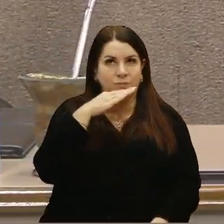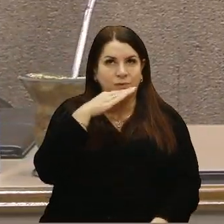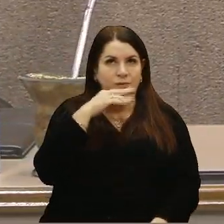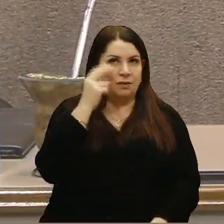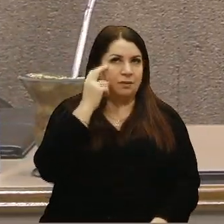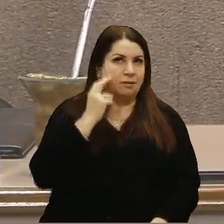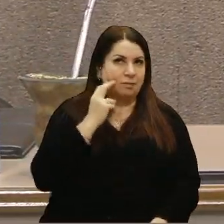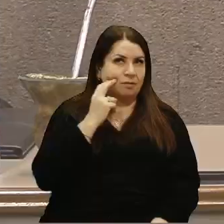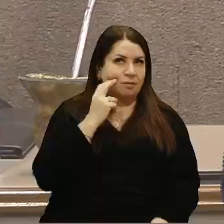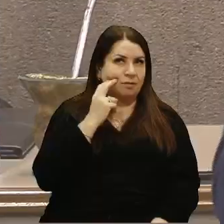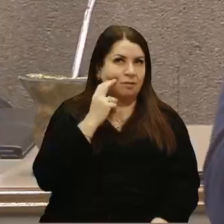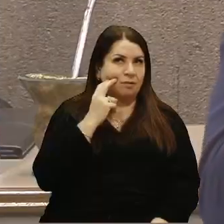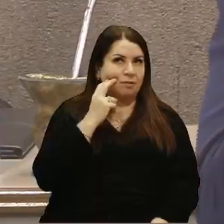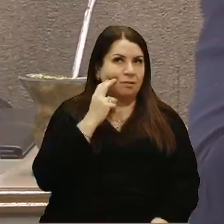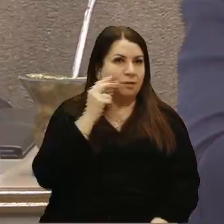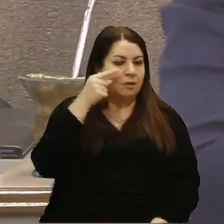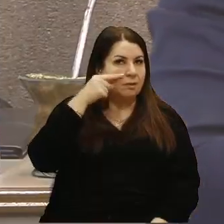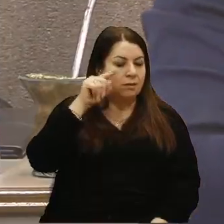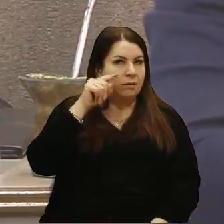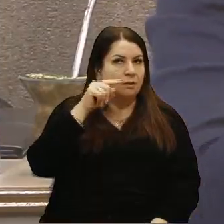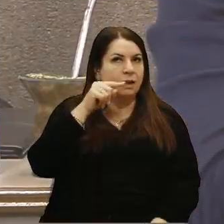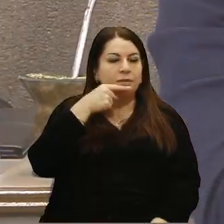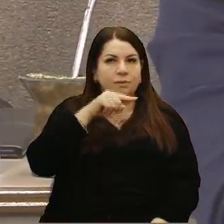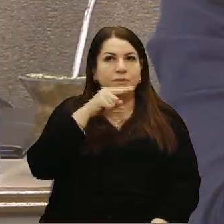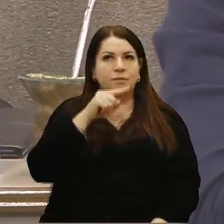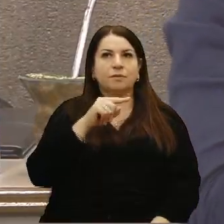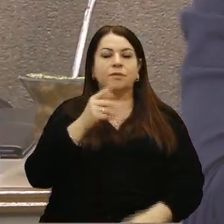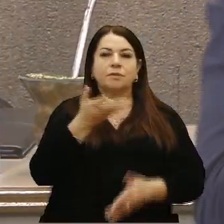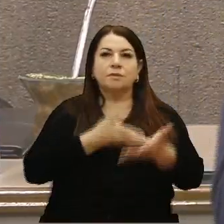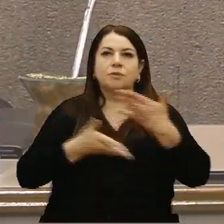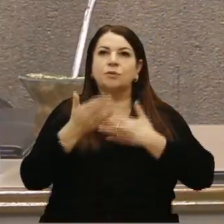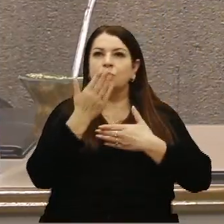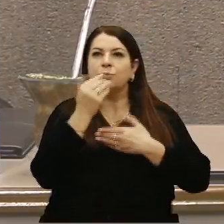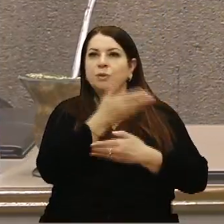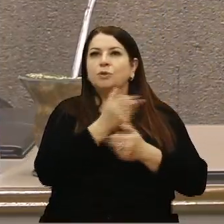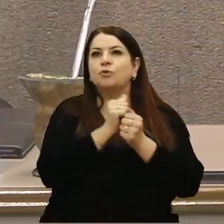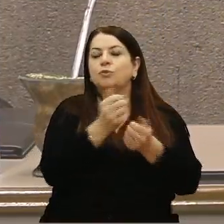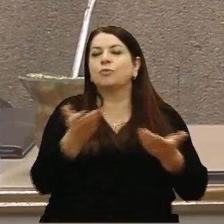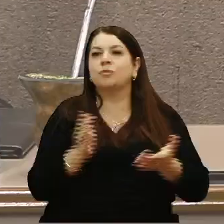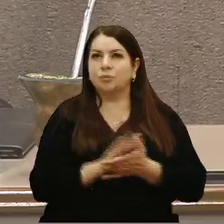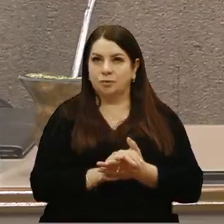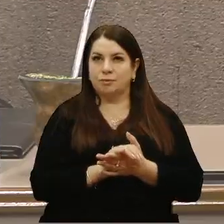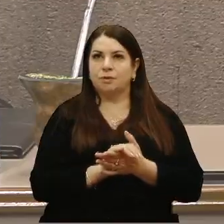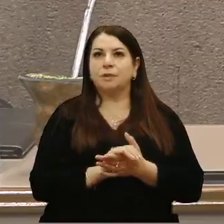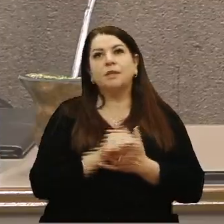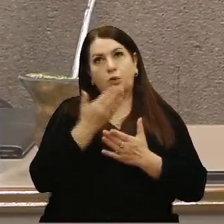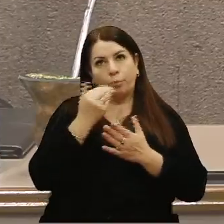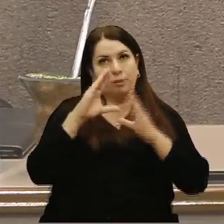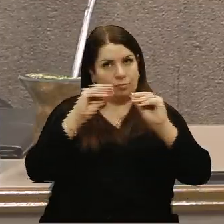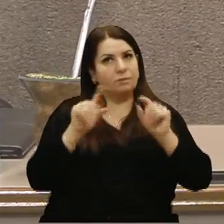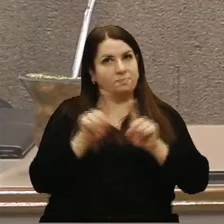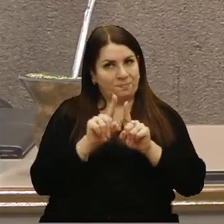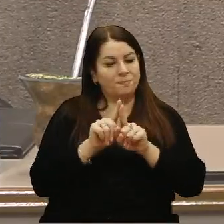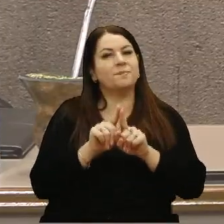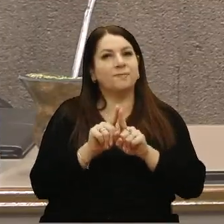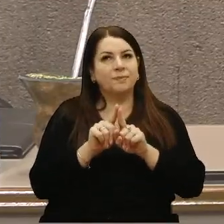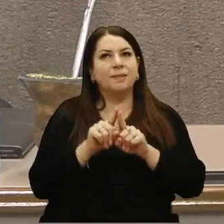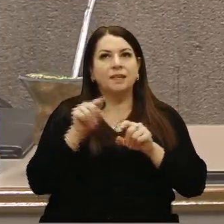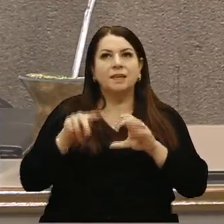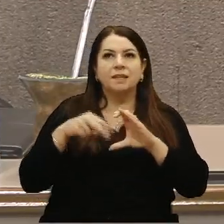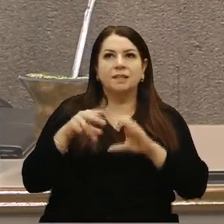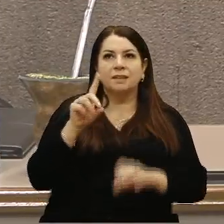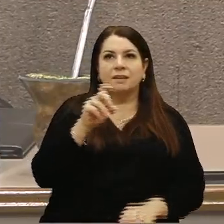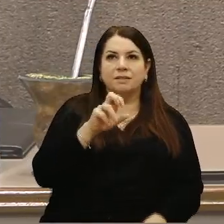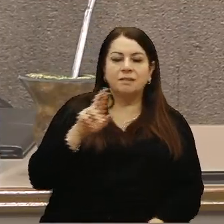Daniel Santos, o Caleb, que compartilharam o almoço conosco lá, né? E a janta também, né? Da Câmara aqui, o